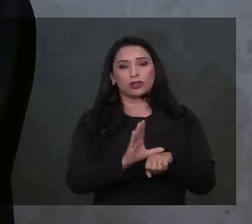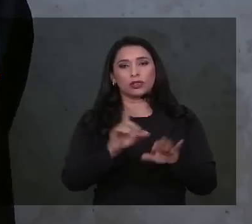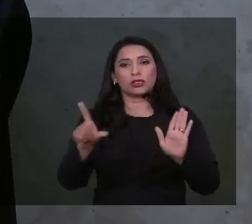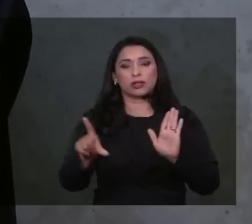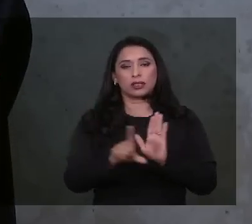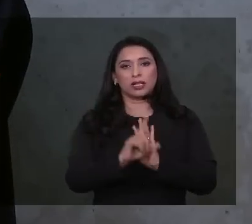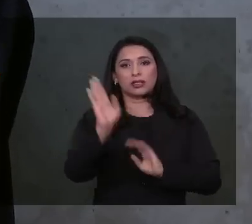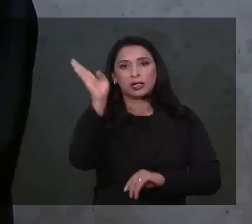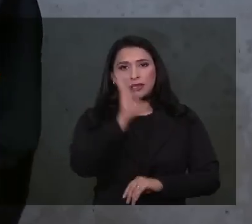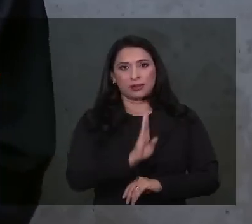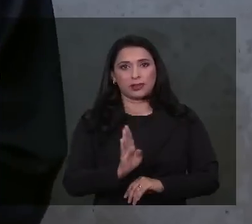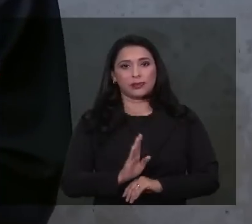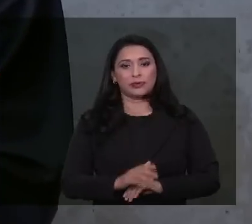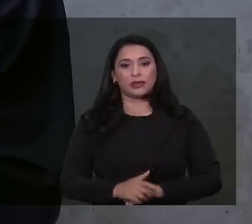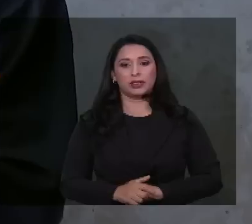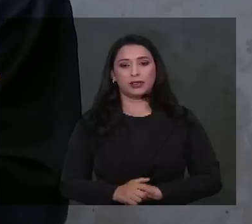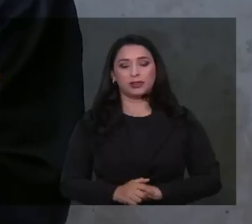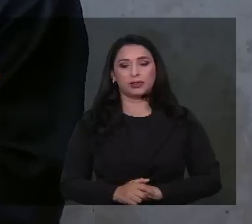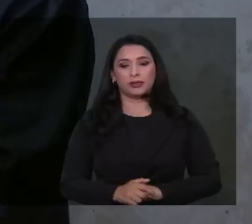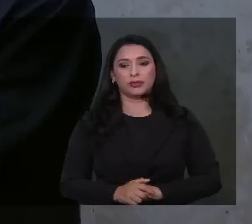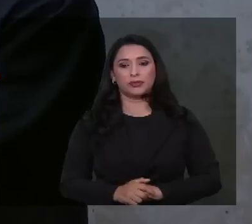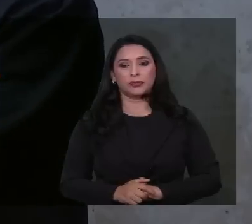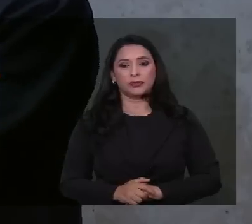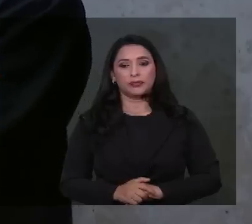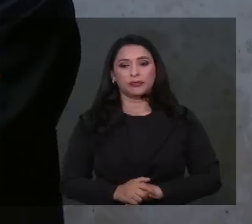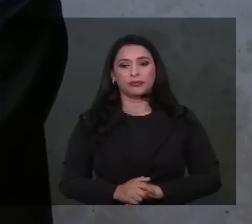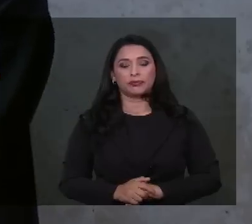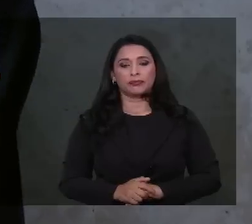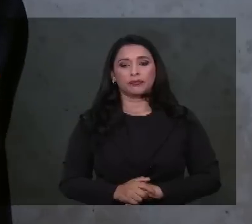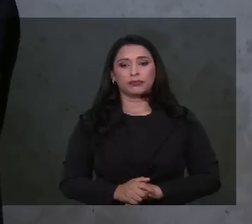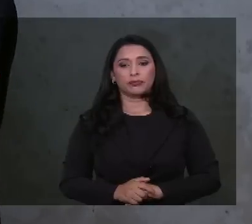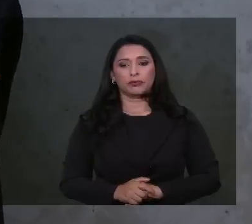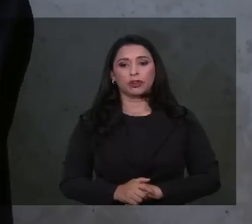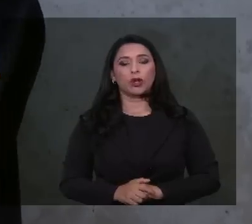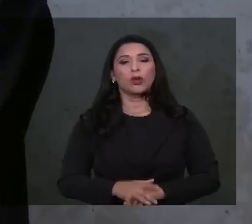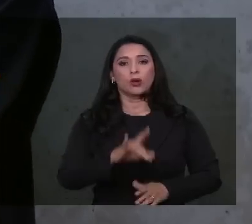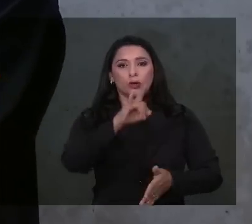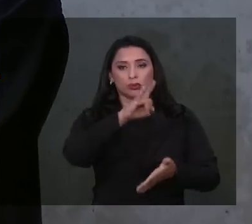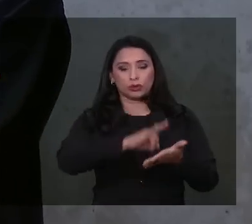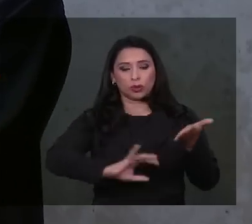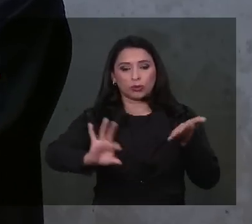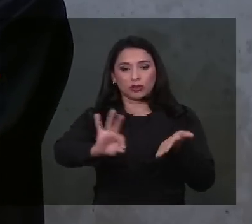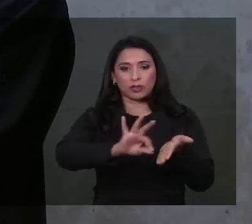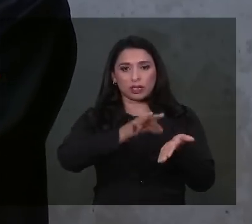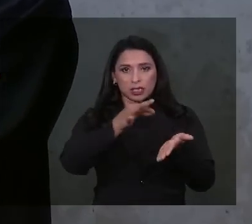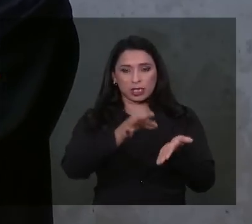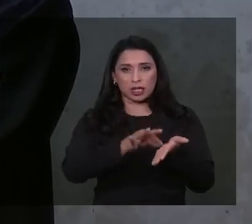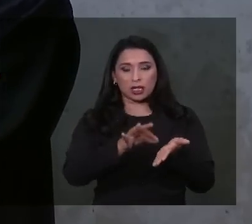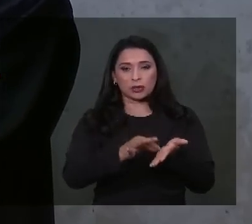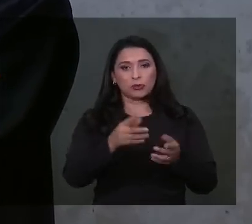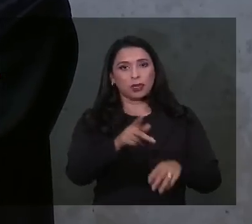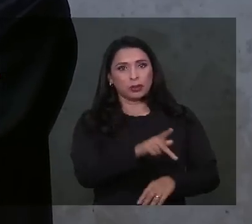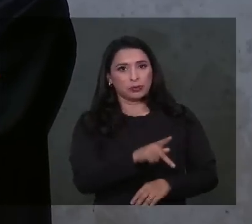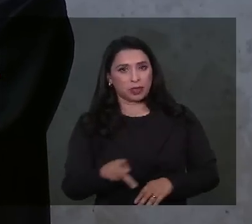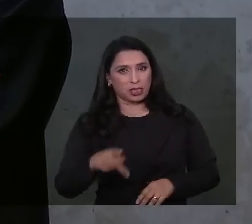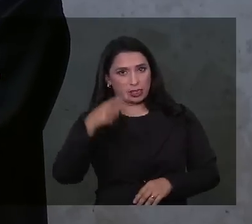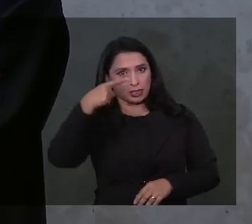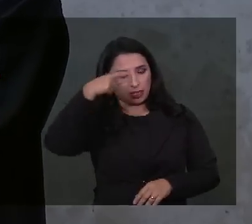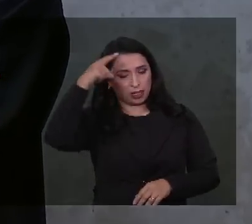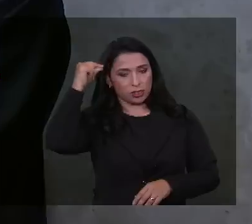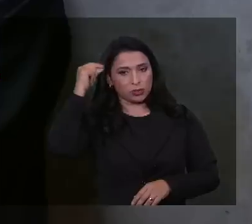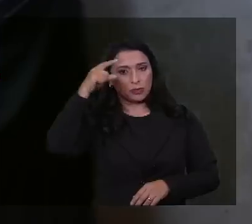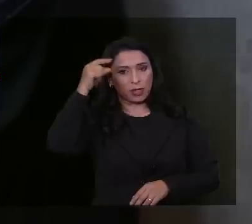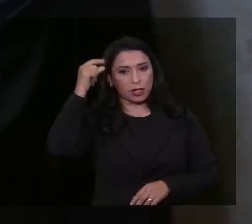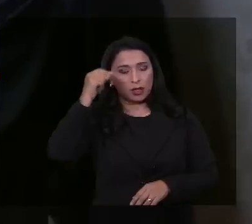da República. Ato contínuo, lavrou-se este termo, que vai assinado pelo senhor presidente, pelo